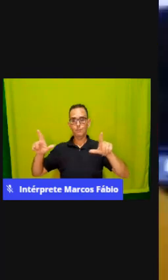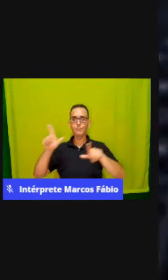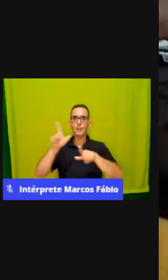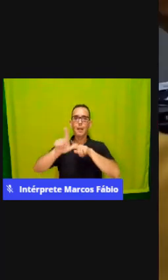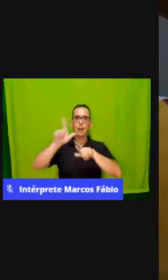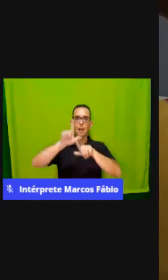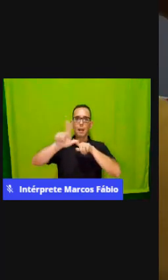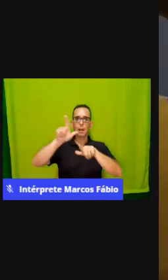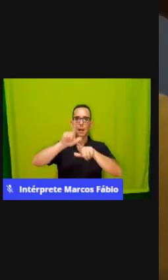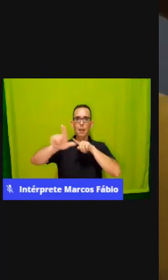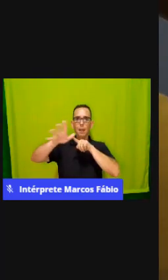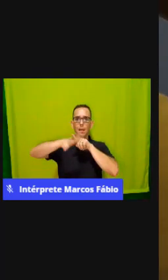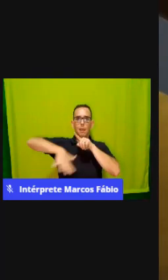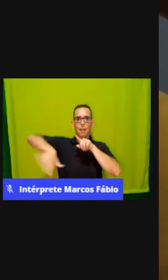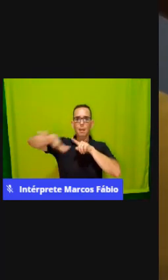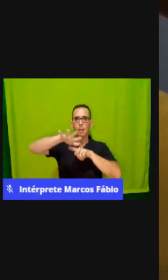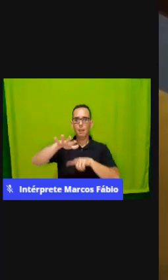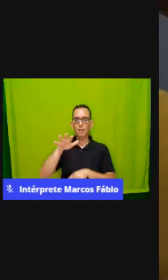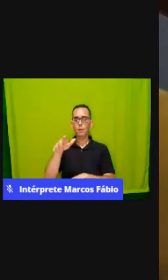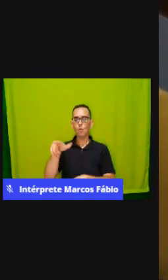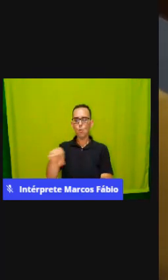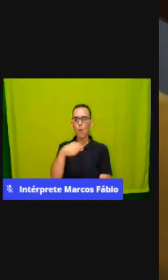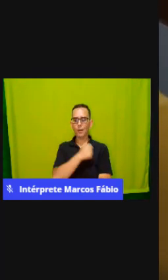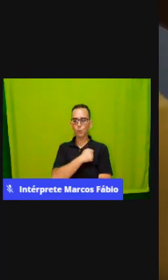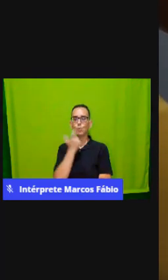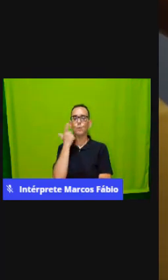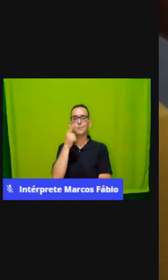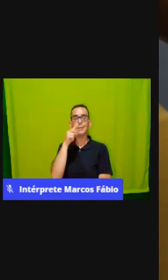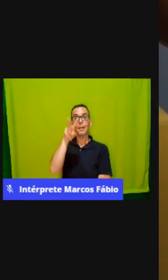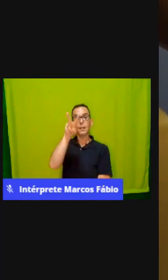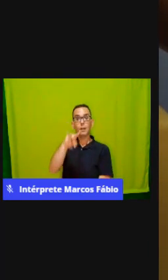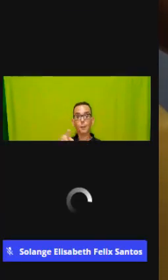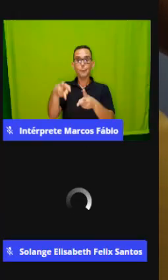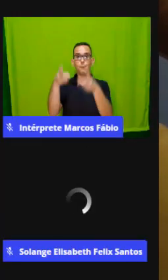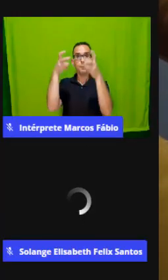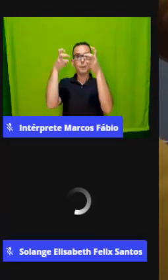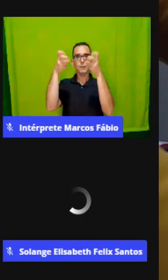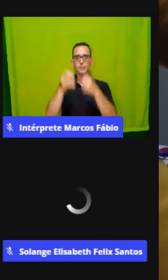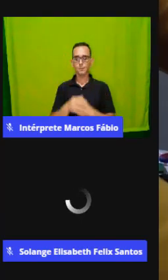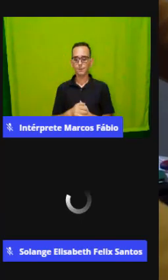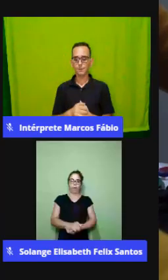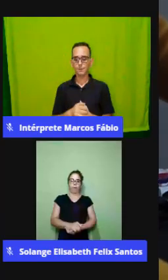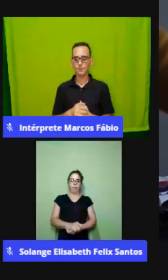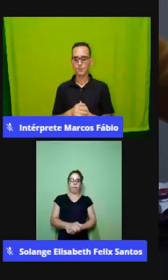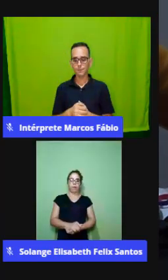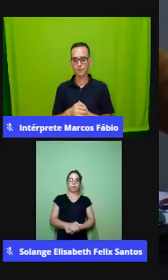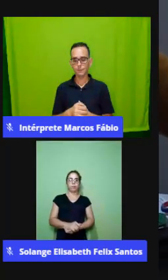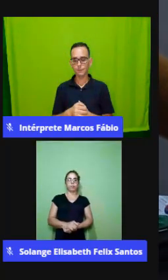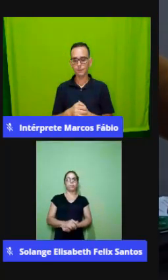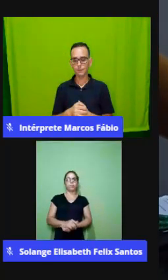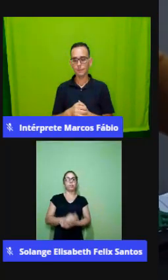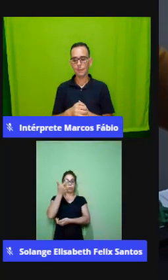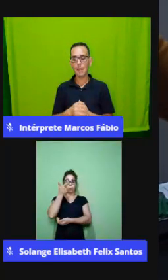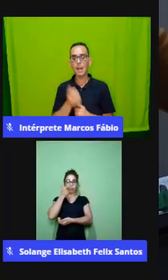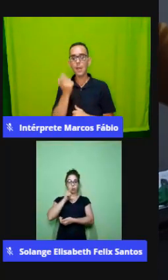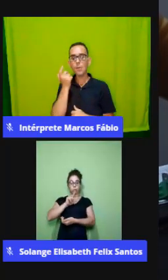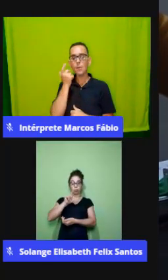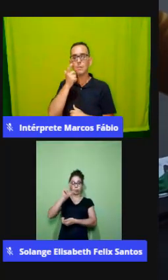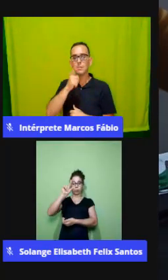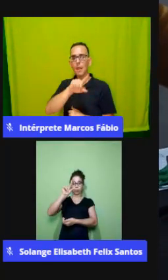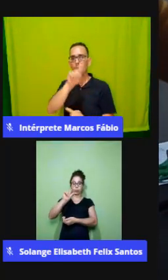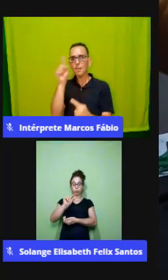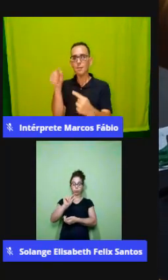cima e ele amplia as letras para que esse aluno consiga fazer a leitura. Então, a gente